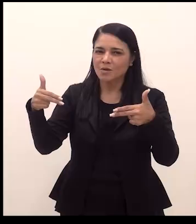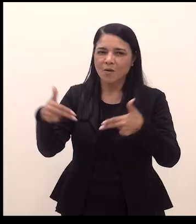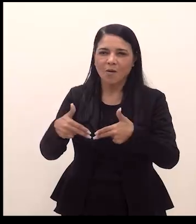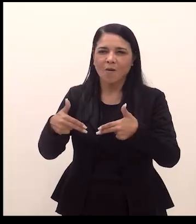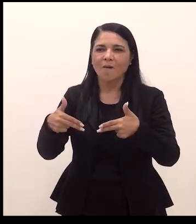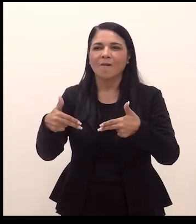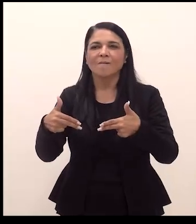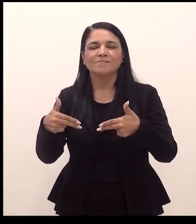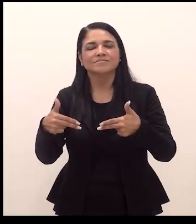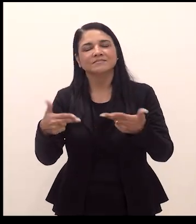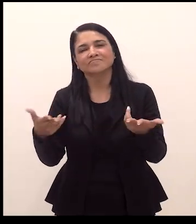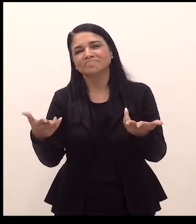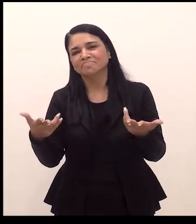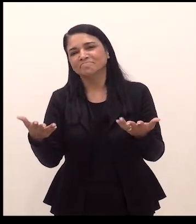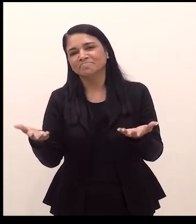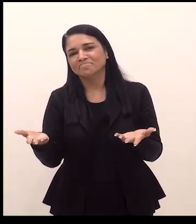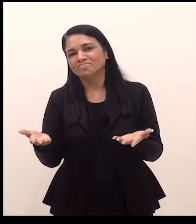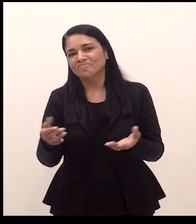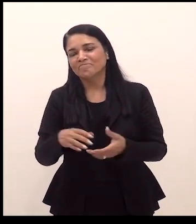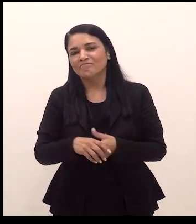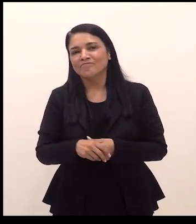hip hop,